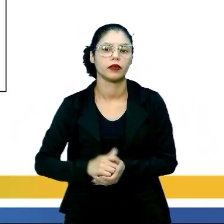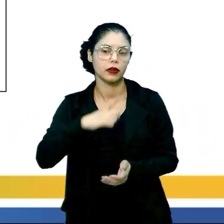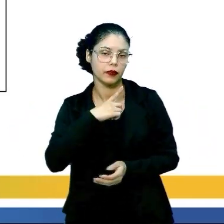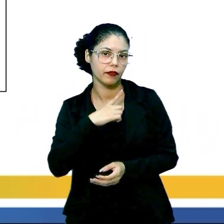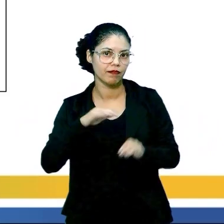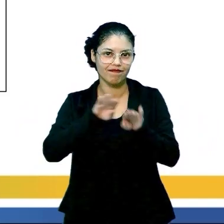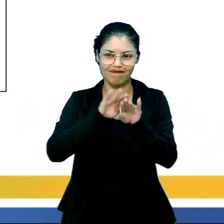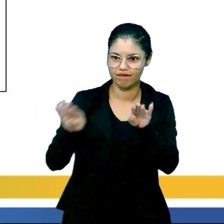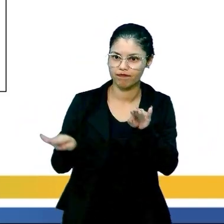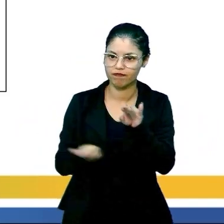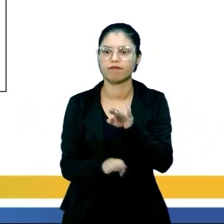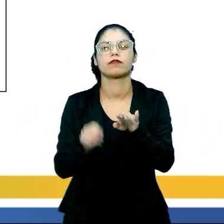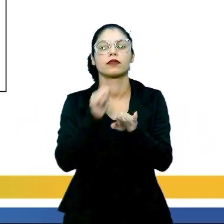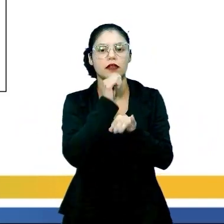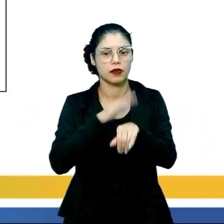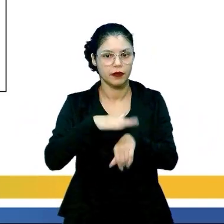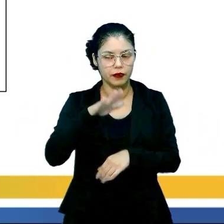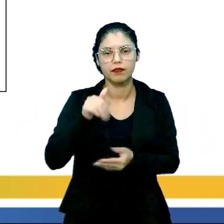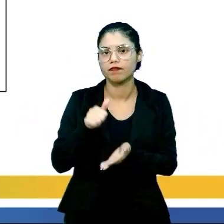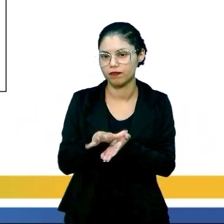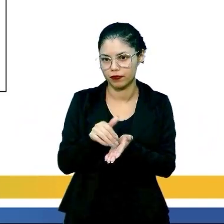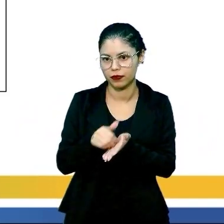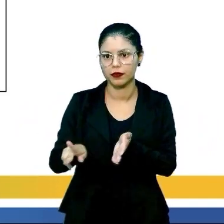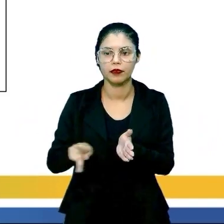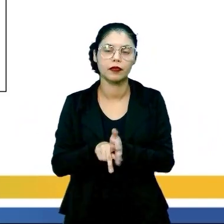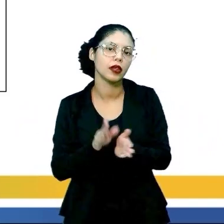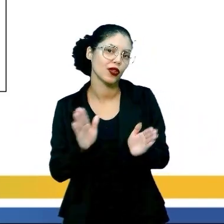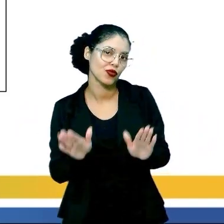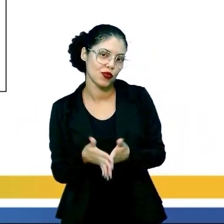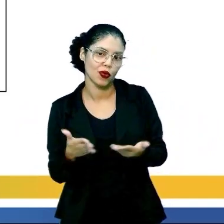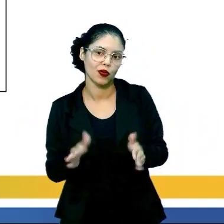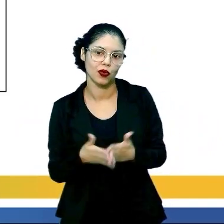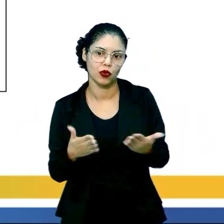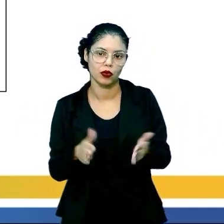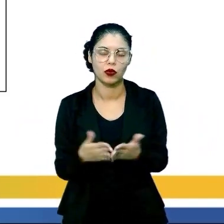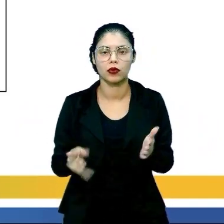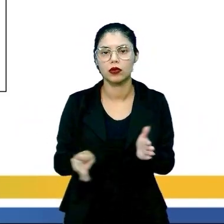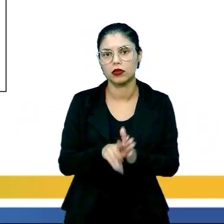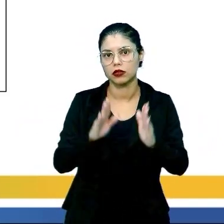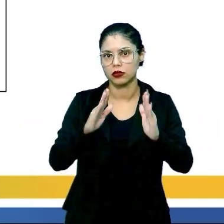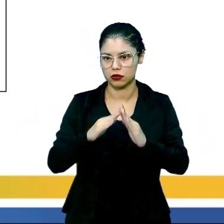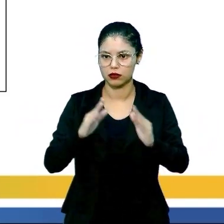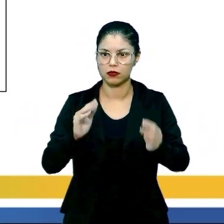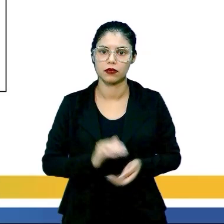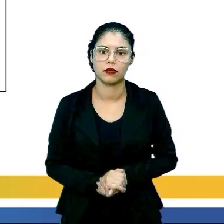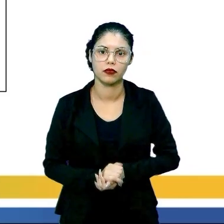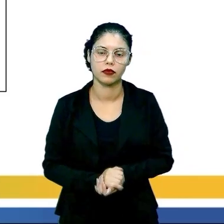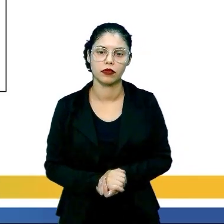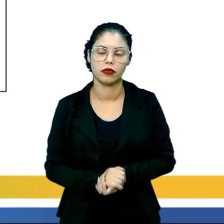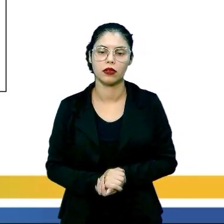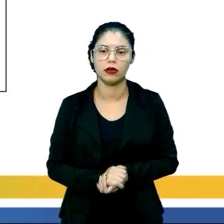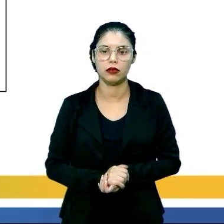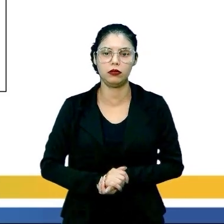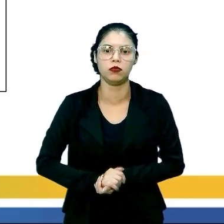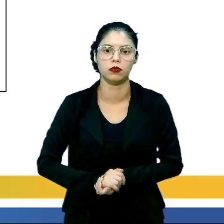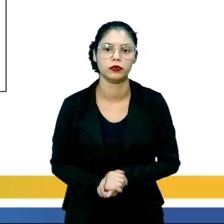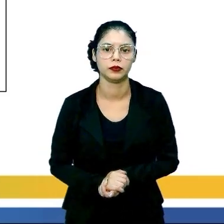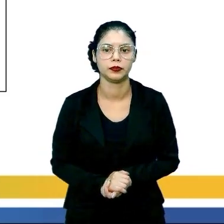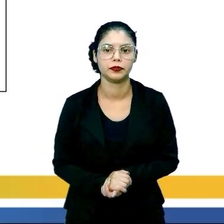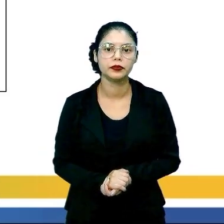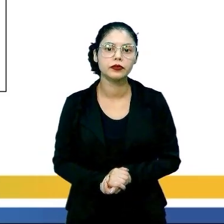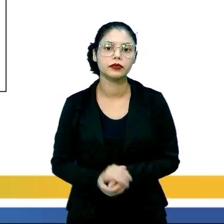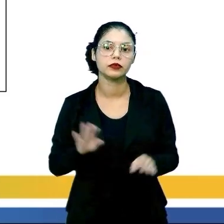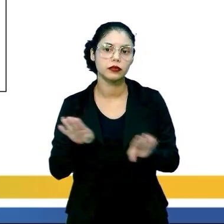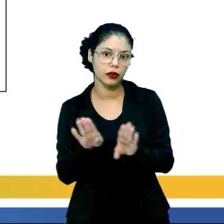desigualdade social ainda maior, expulsando as pessoas mais pobres dos seus locais, né, das suas terras.